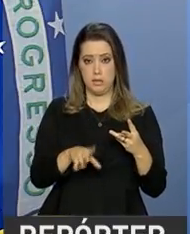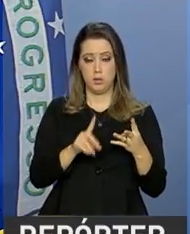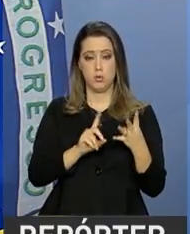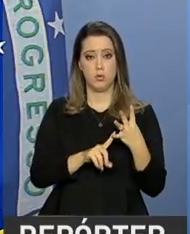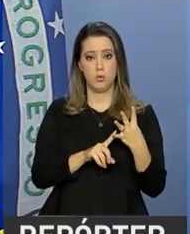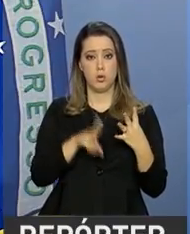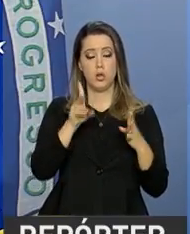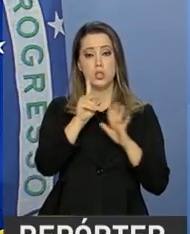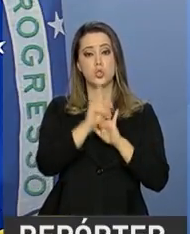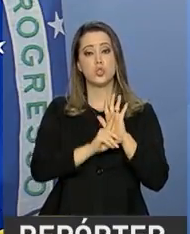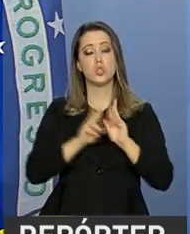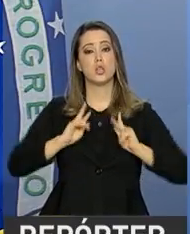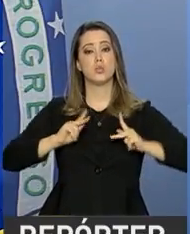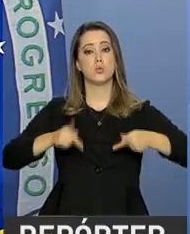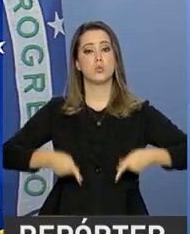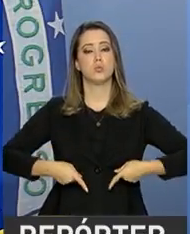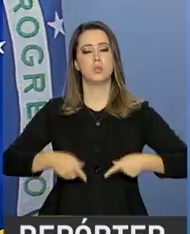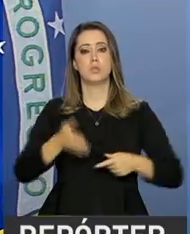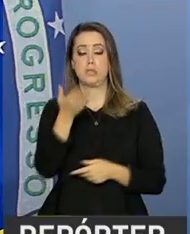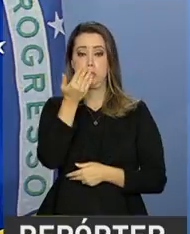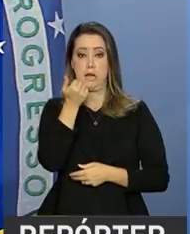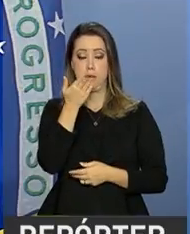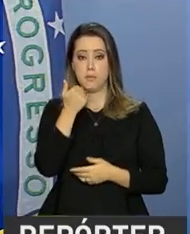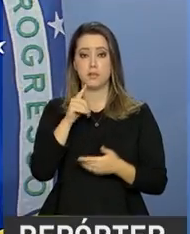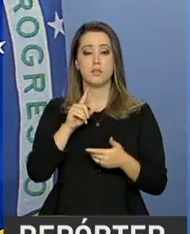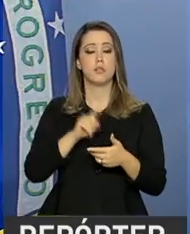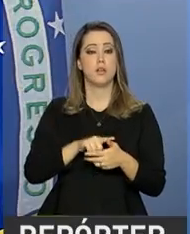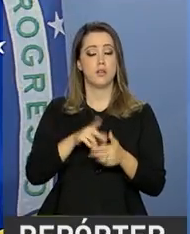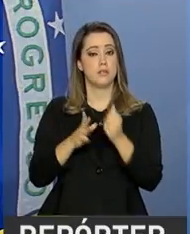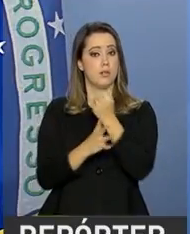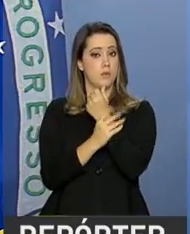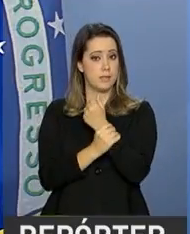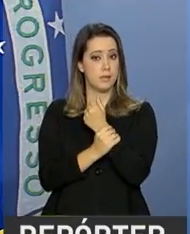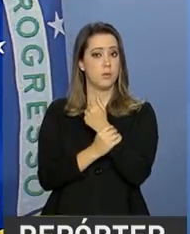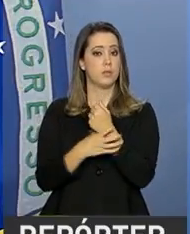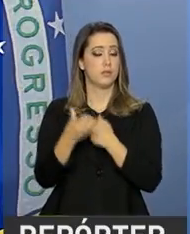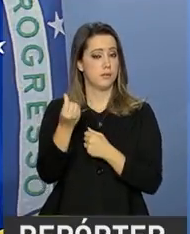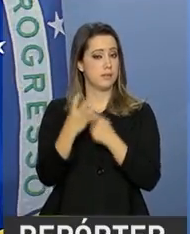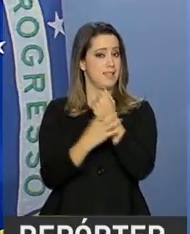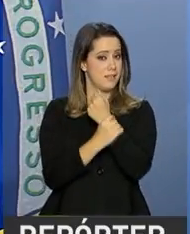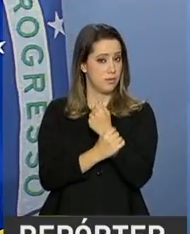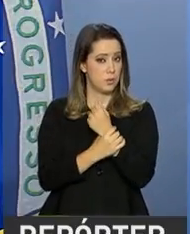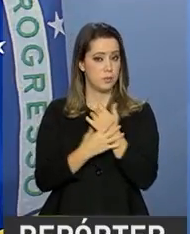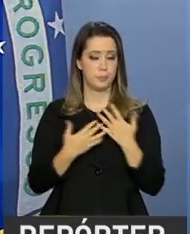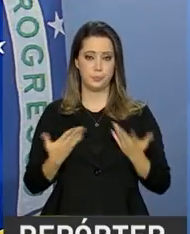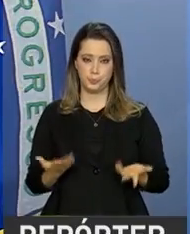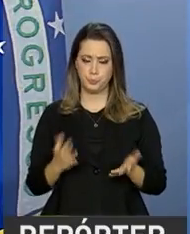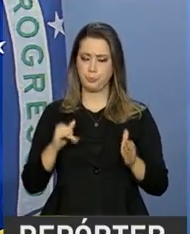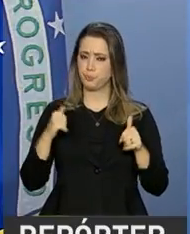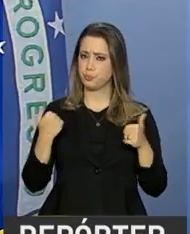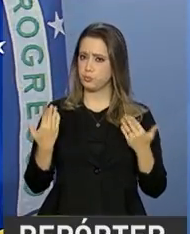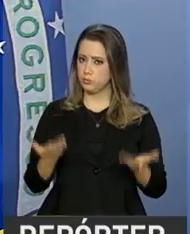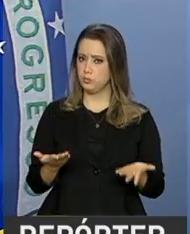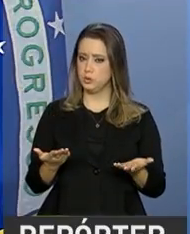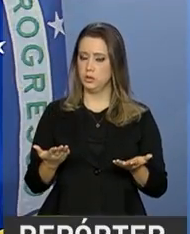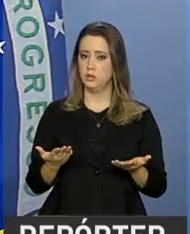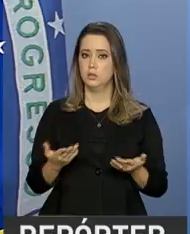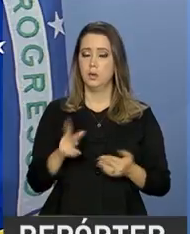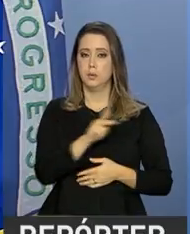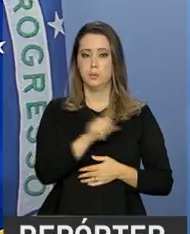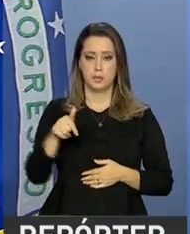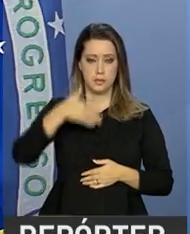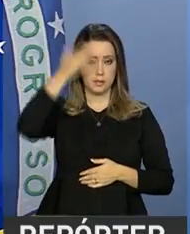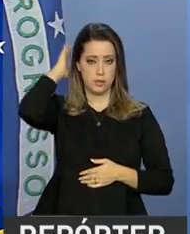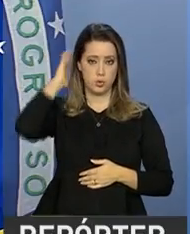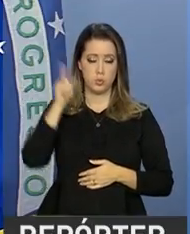direitos humanos à alimentação e segurança pública por sua vez o presidente michel temer